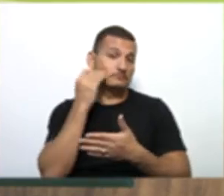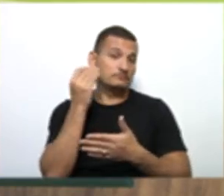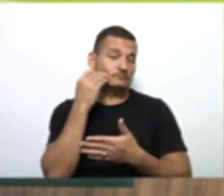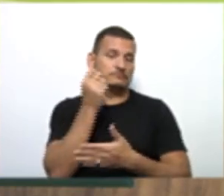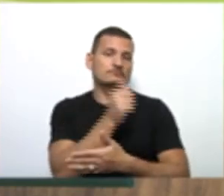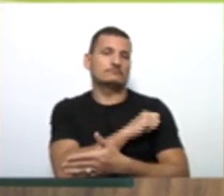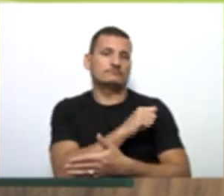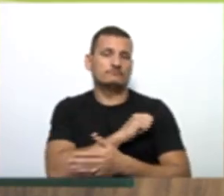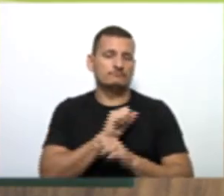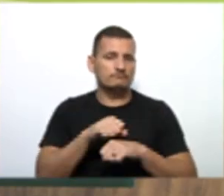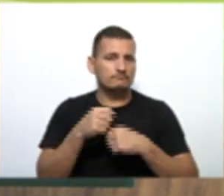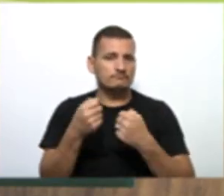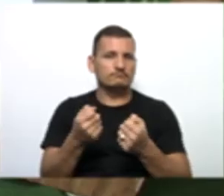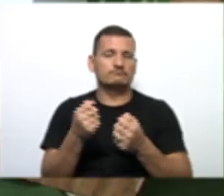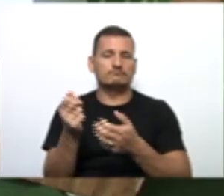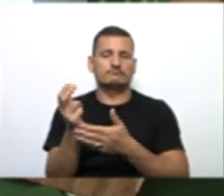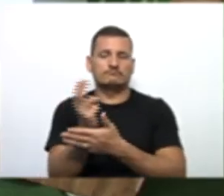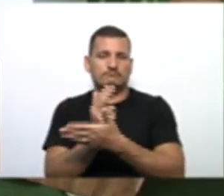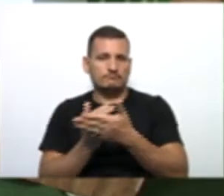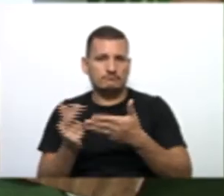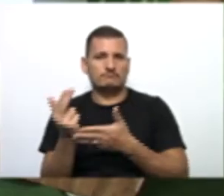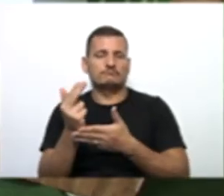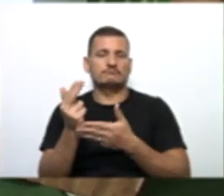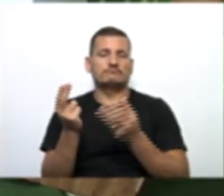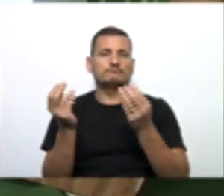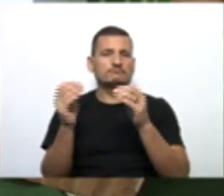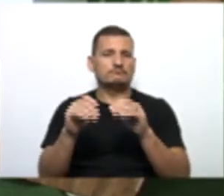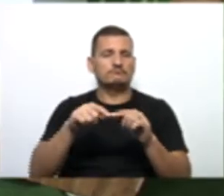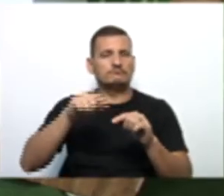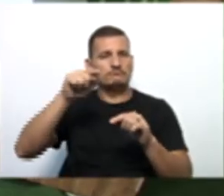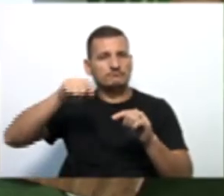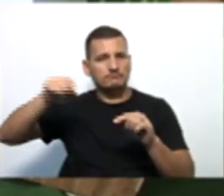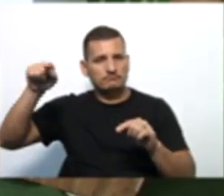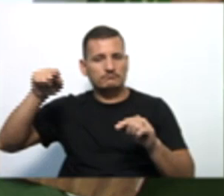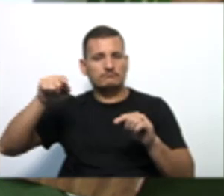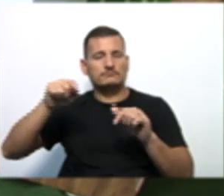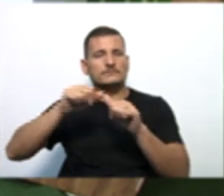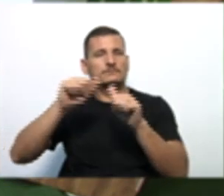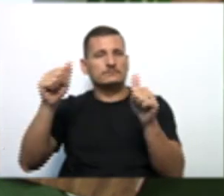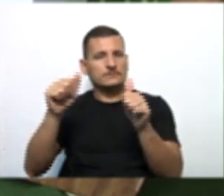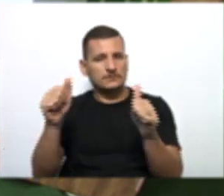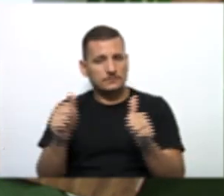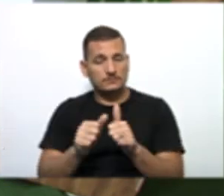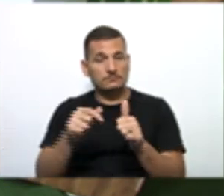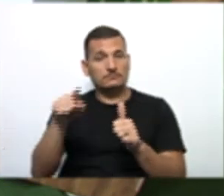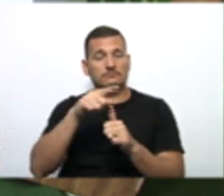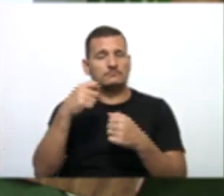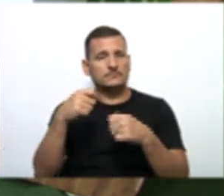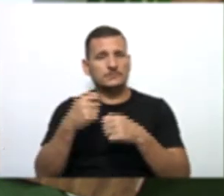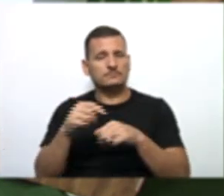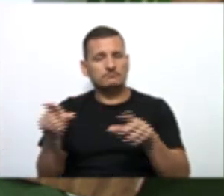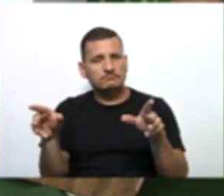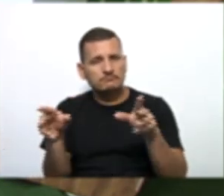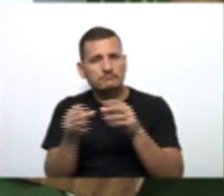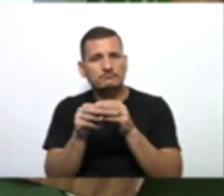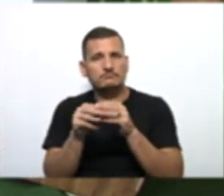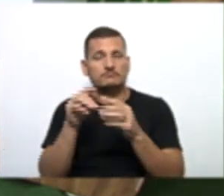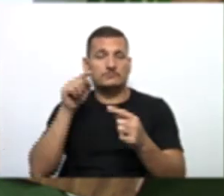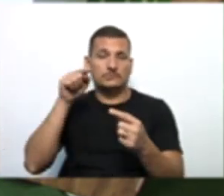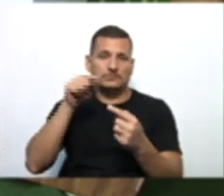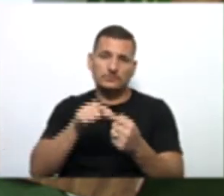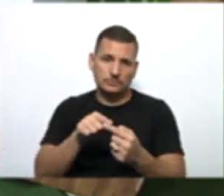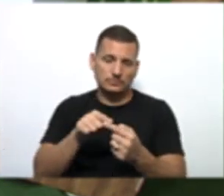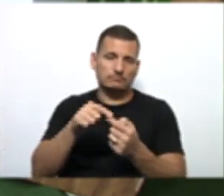dados, essas informações, colocar um gráfico, colocar uma imagem. Vocês precisam ser bastante sintéticos e objetivos, né,